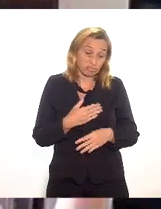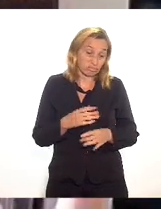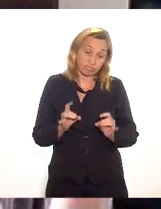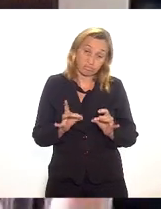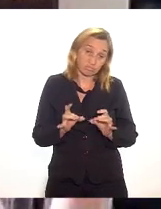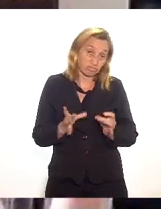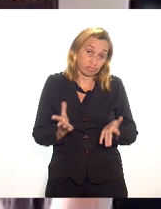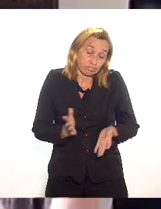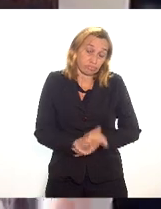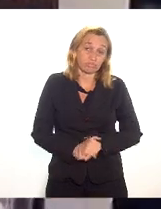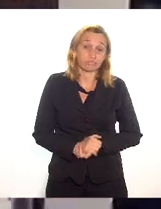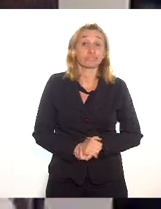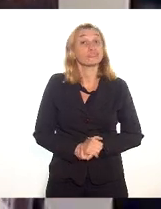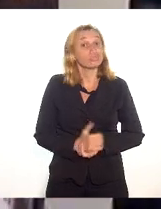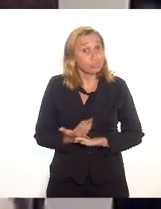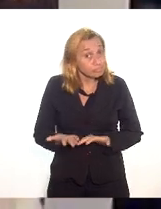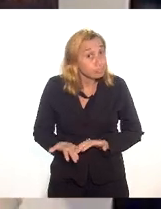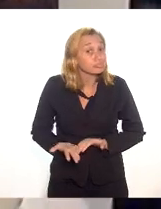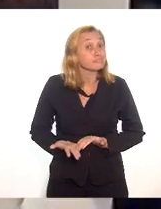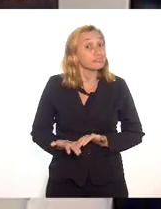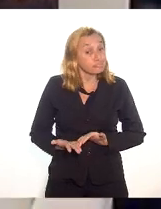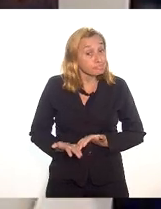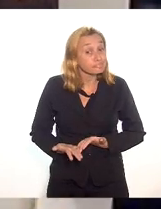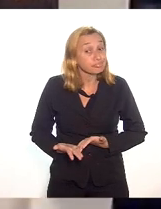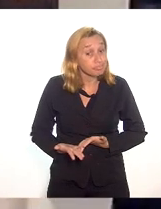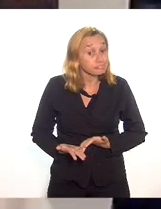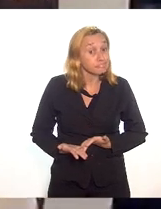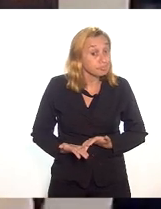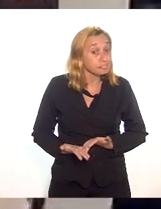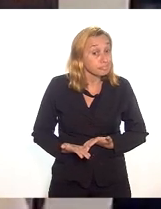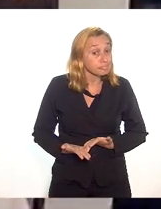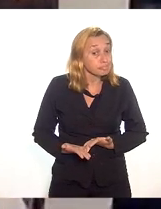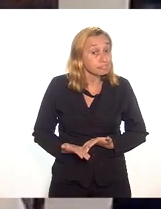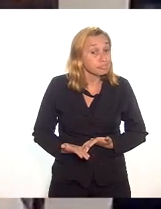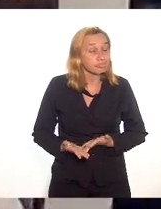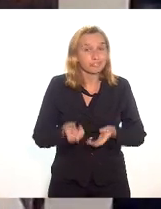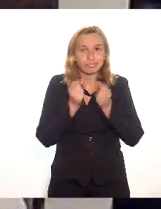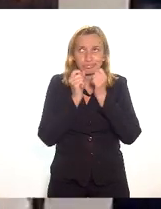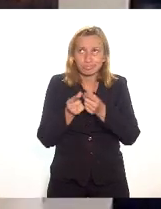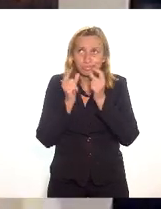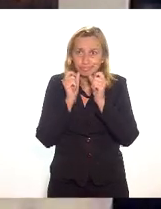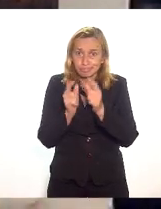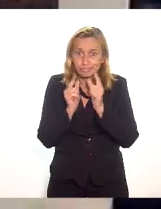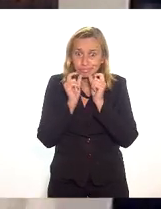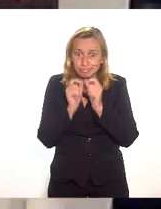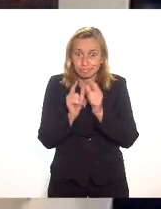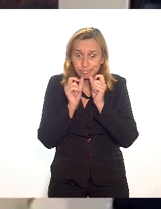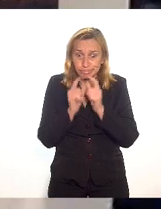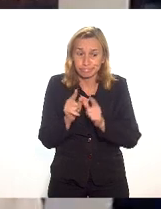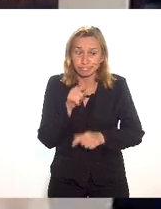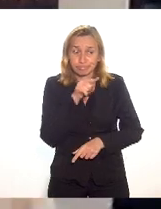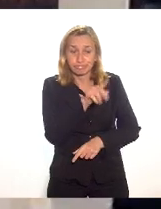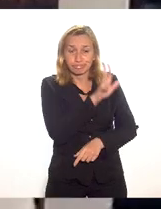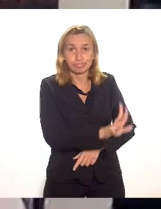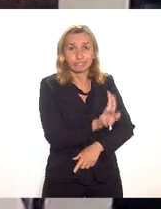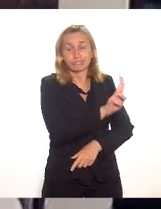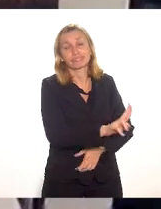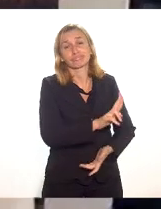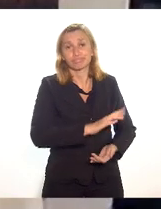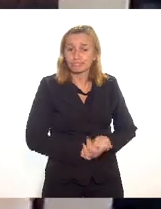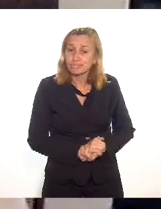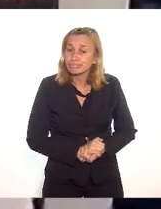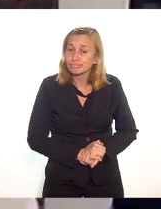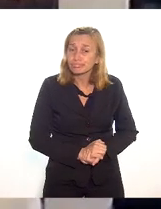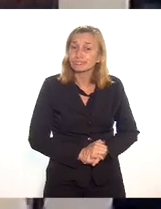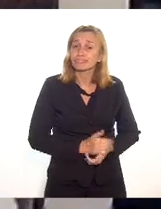privatizados. E o grau de reclamações daqueles que são os usuários